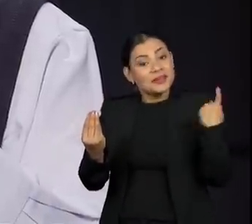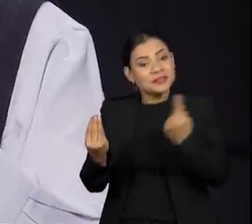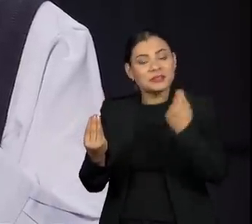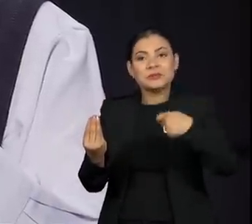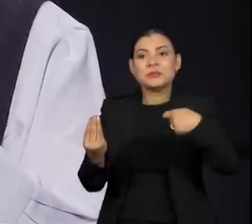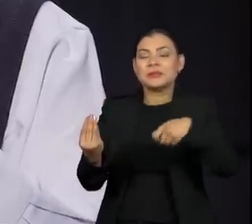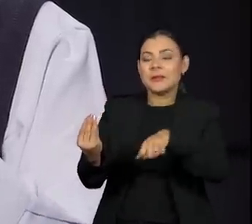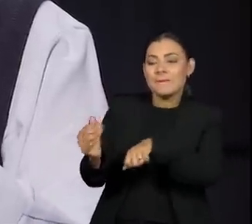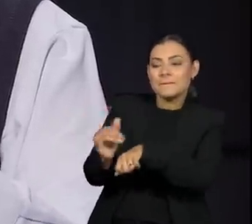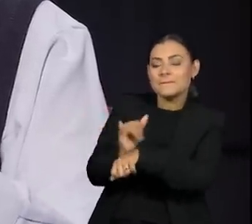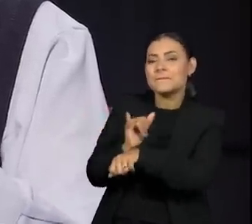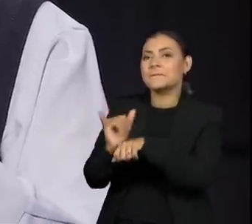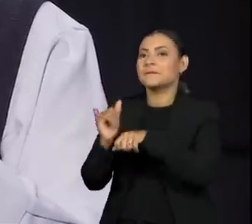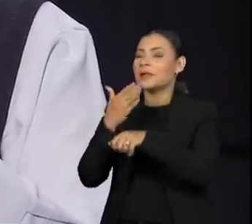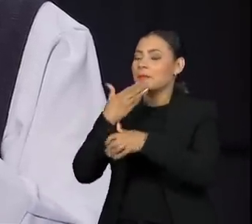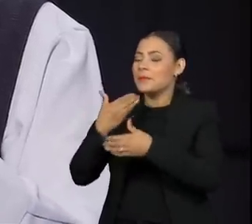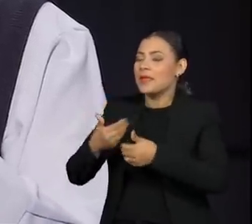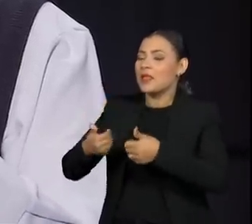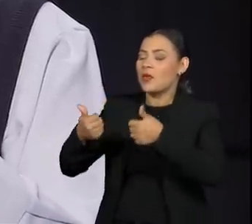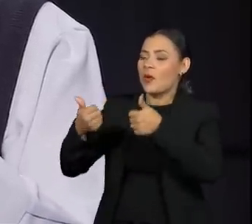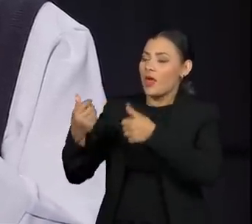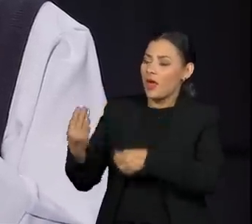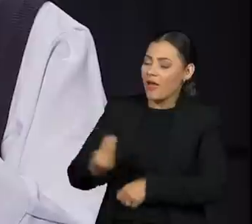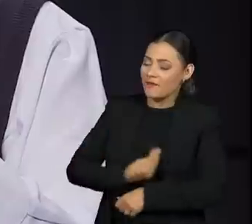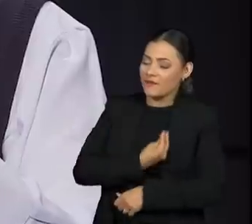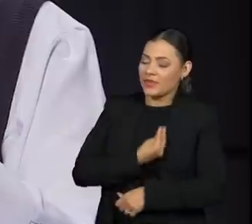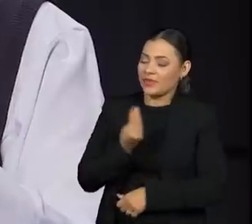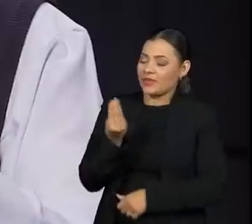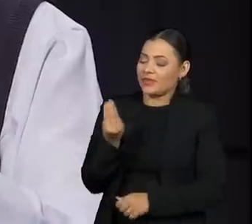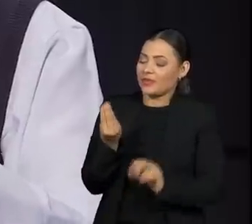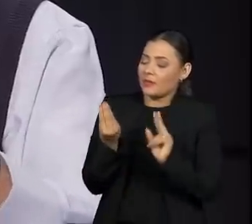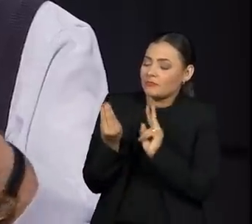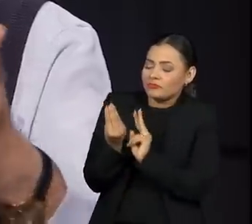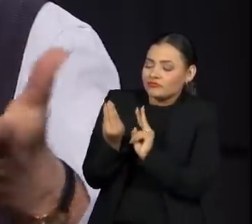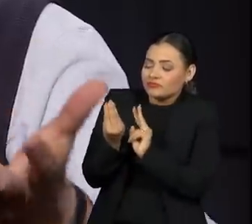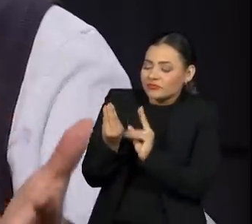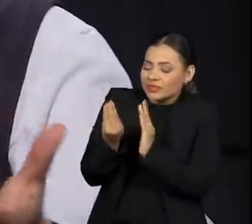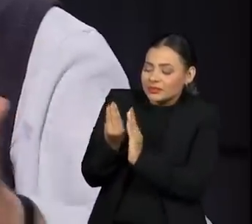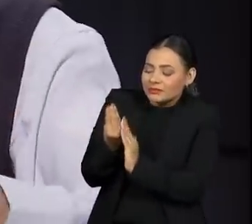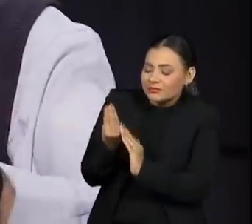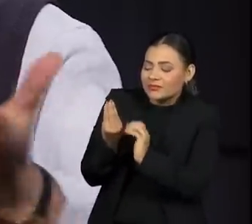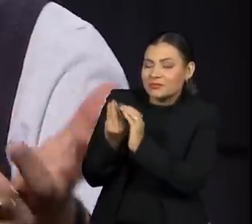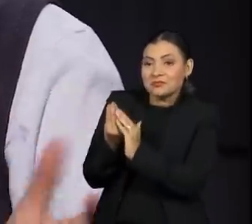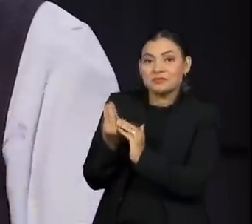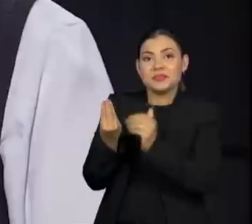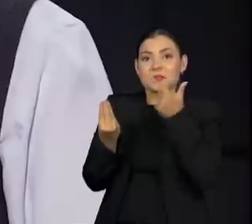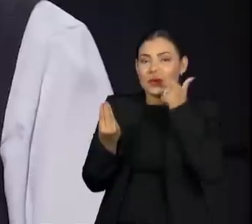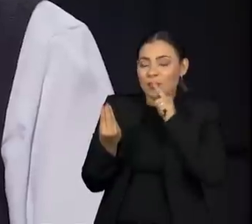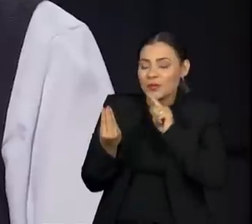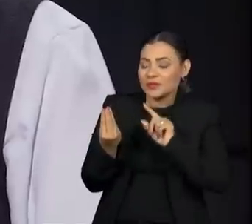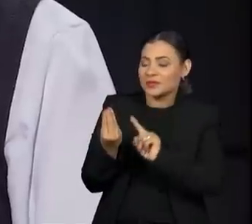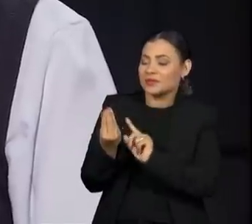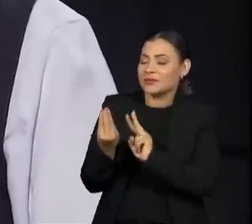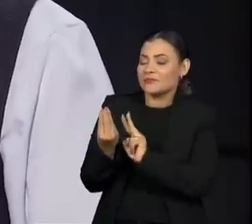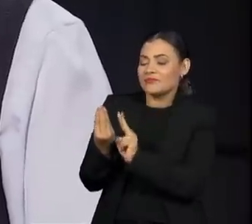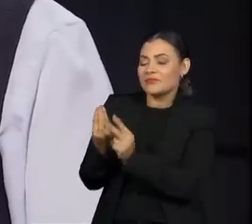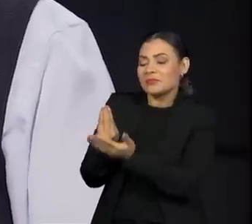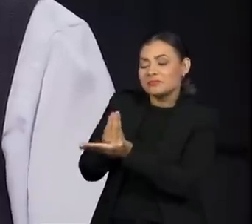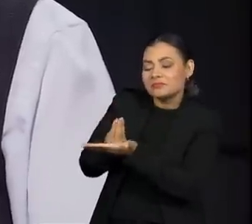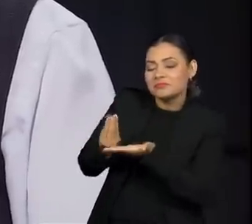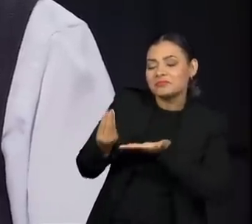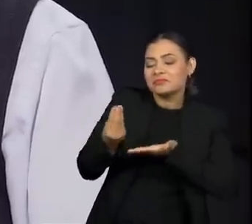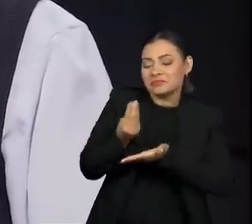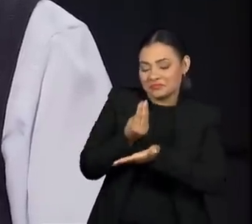forma melhorar-se e e e melhorar-se em seu convívio e na sua colaboração com os demais